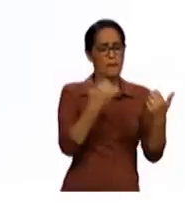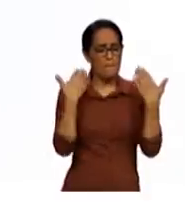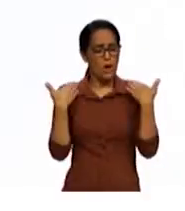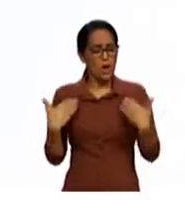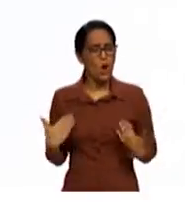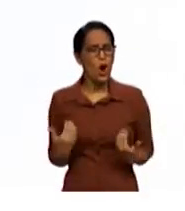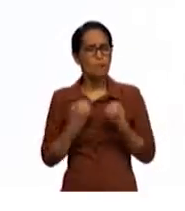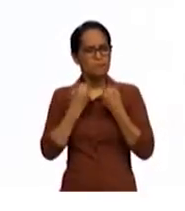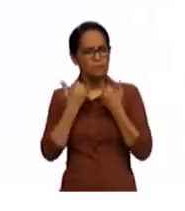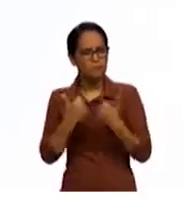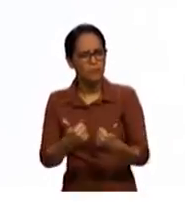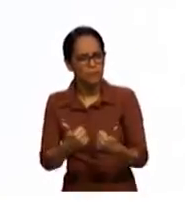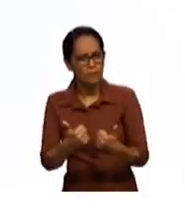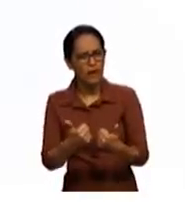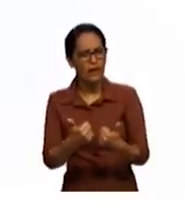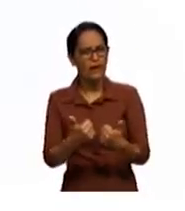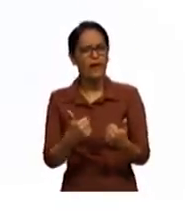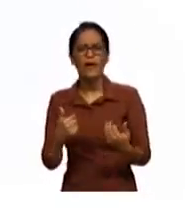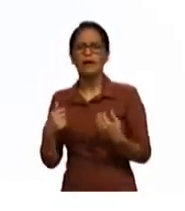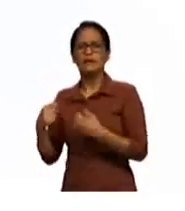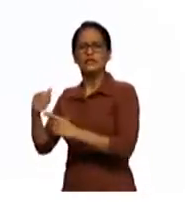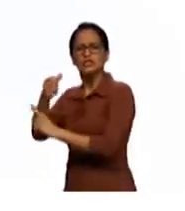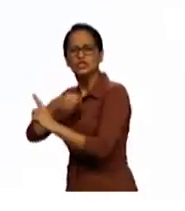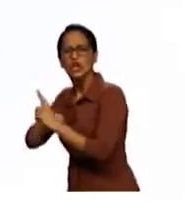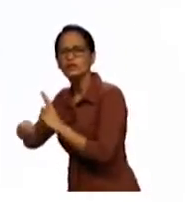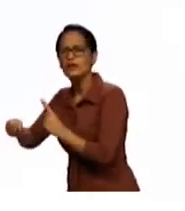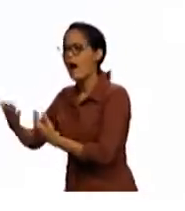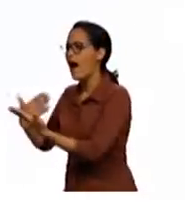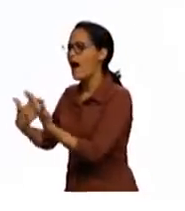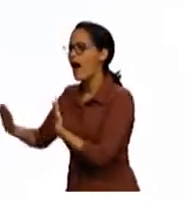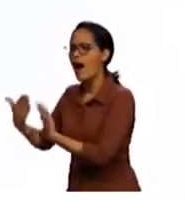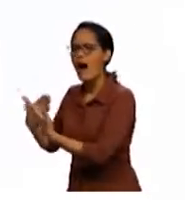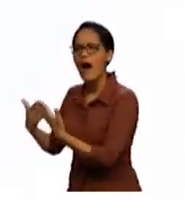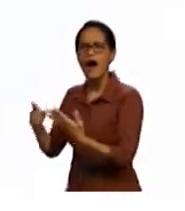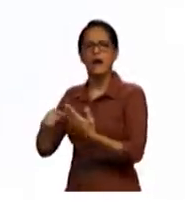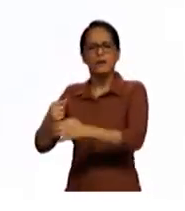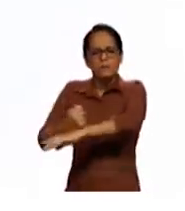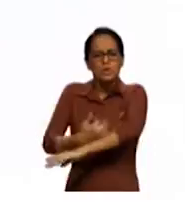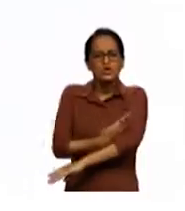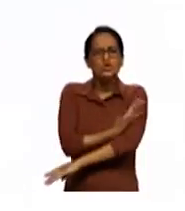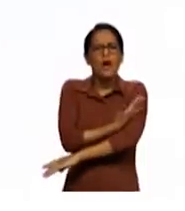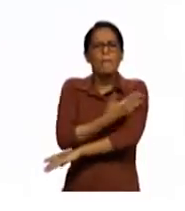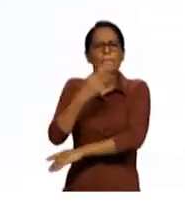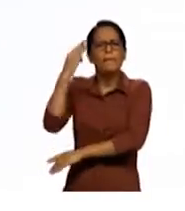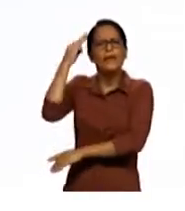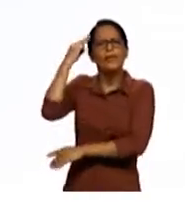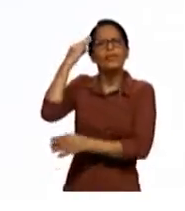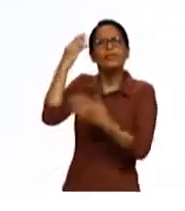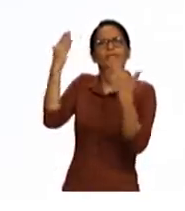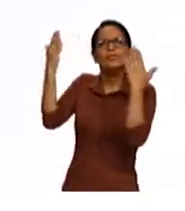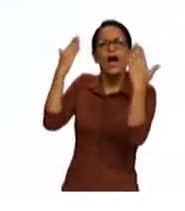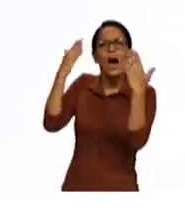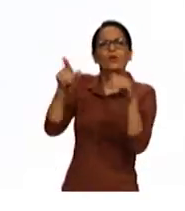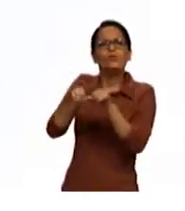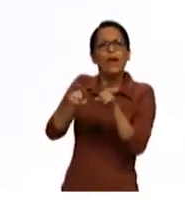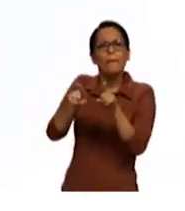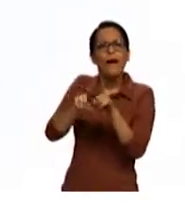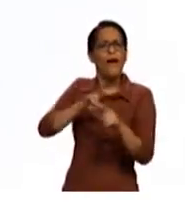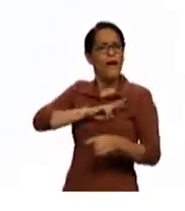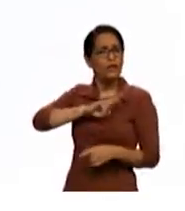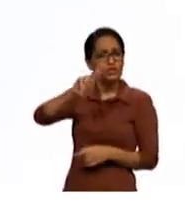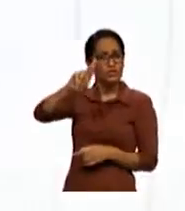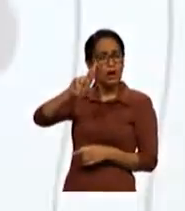física boa, uma saúde social, emocional, mental e até mesmo a espiritual, que